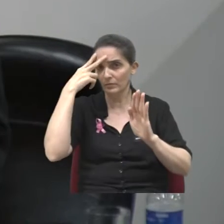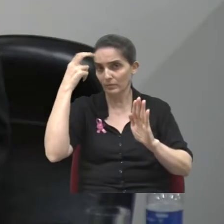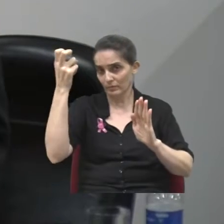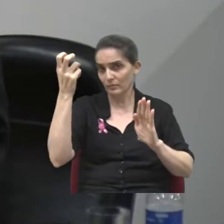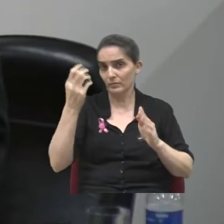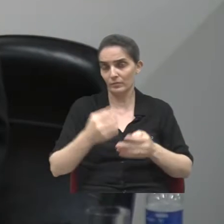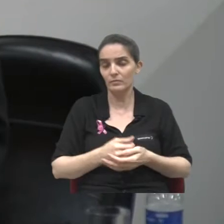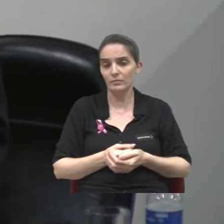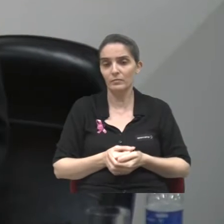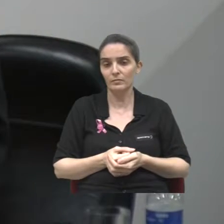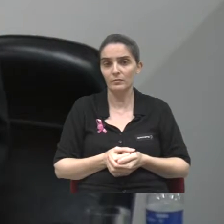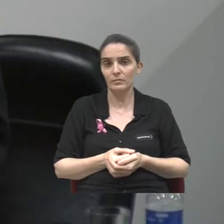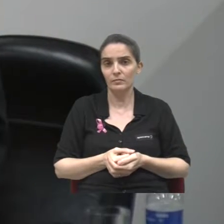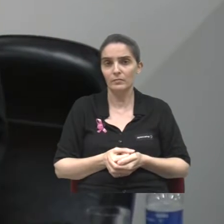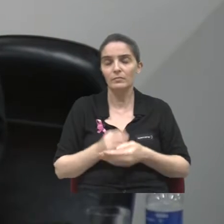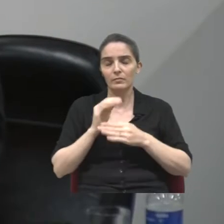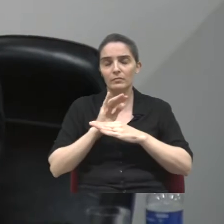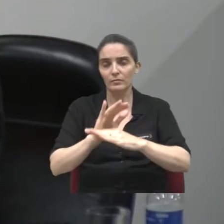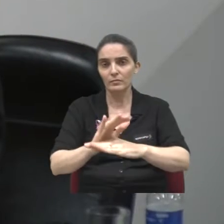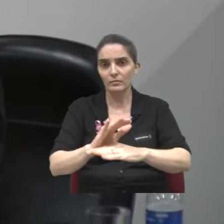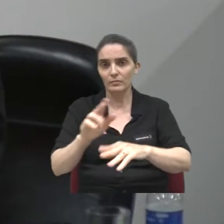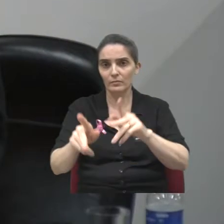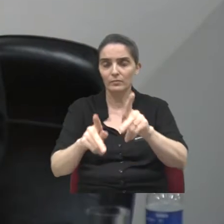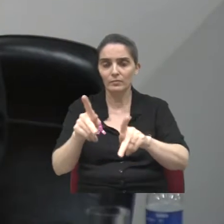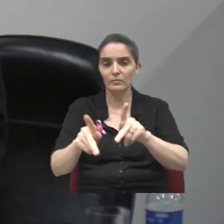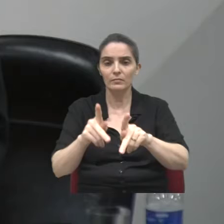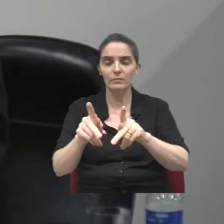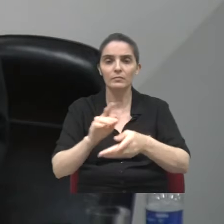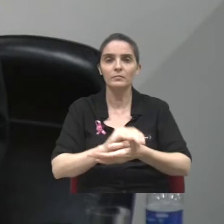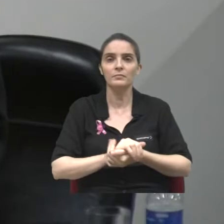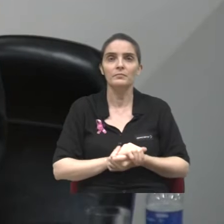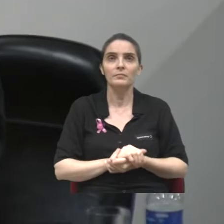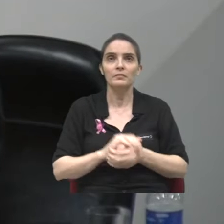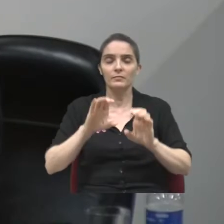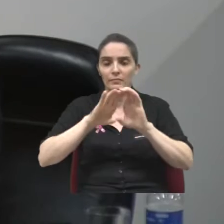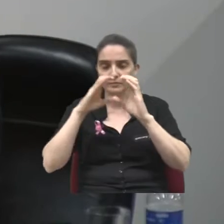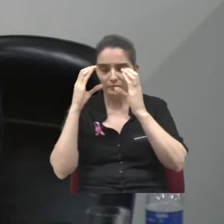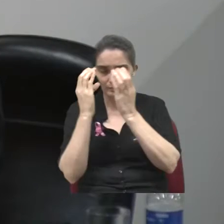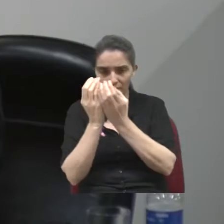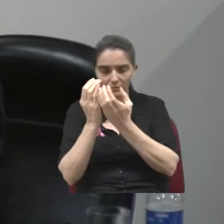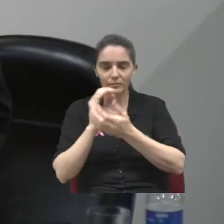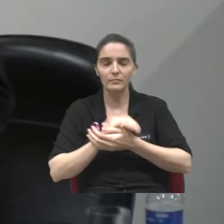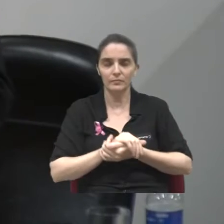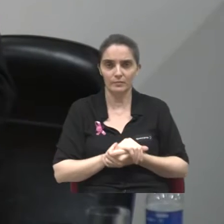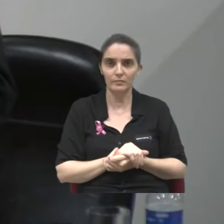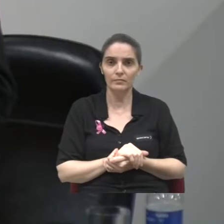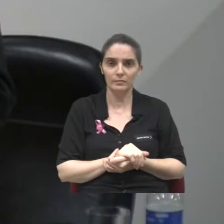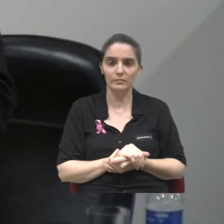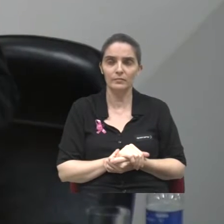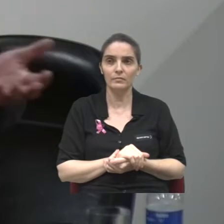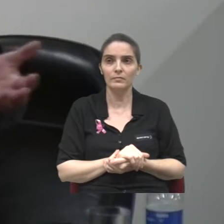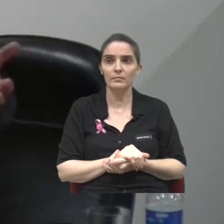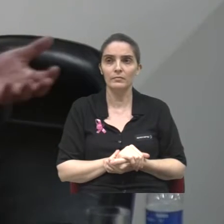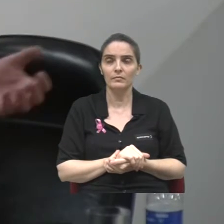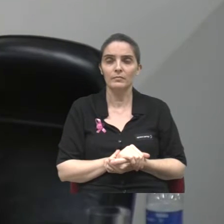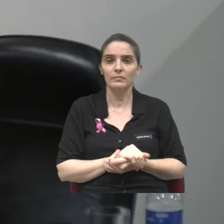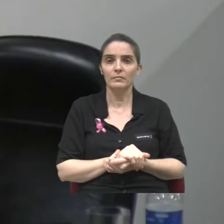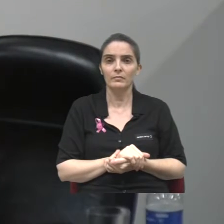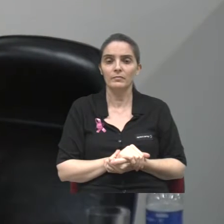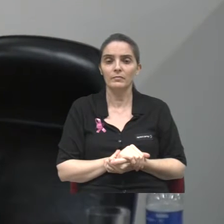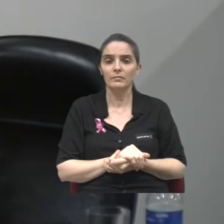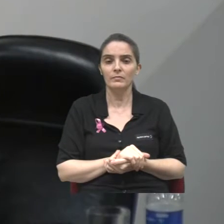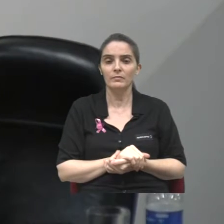contribuição para os interesses da comunidade, né, para o munícipe de um modo geral, e que mais uma vez